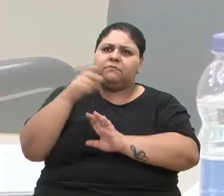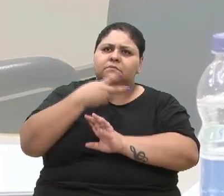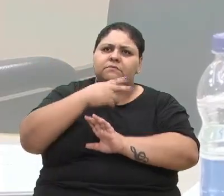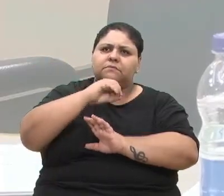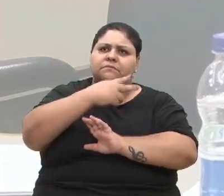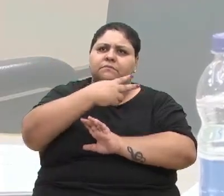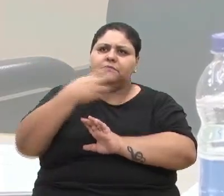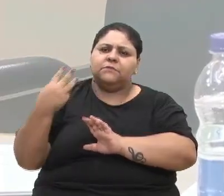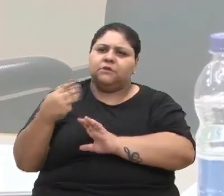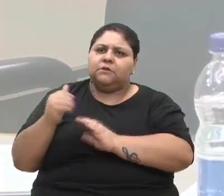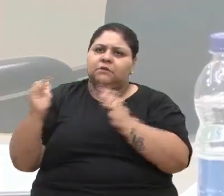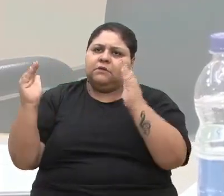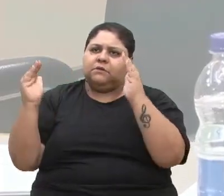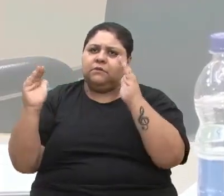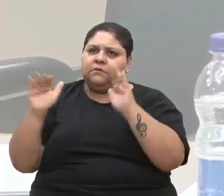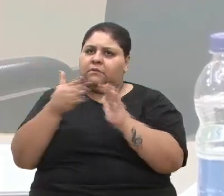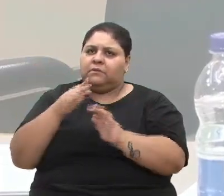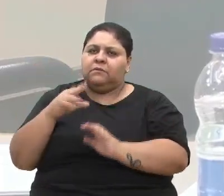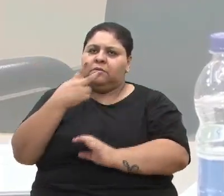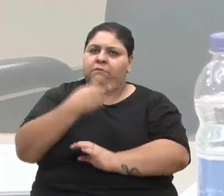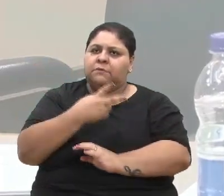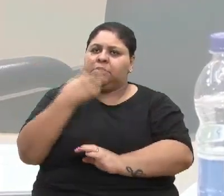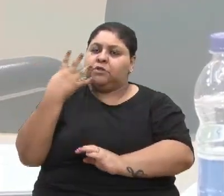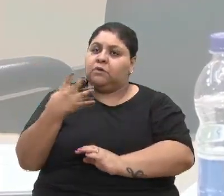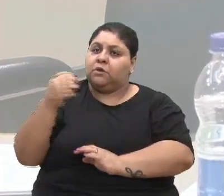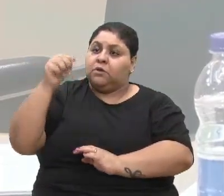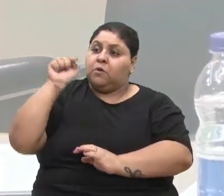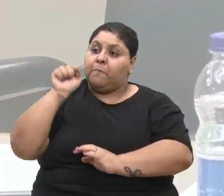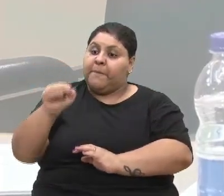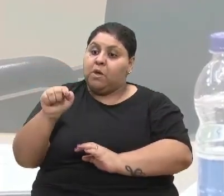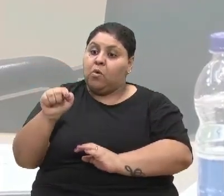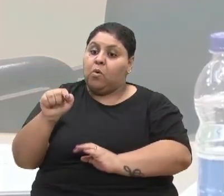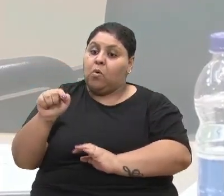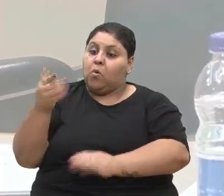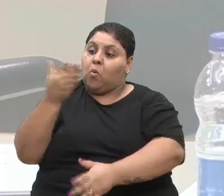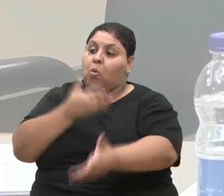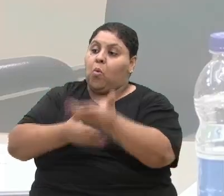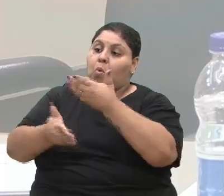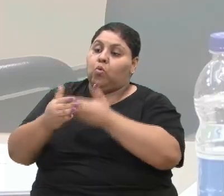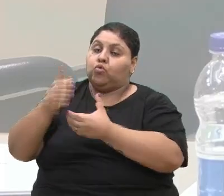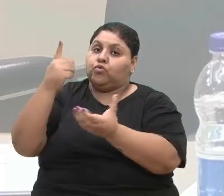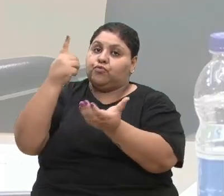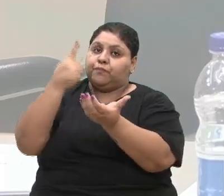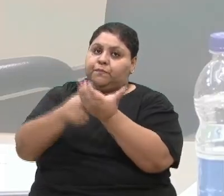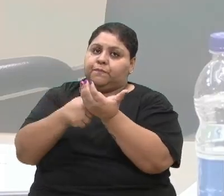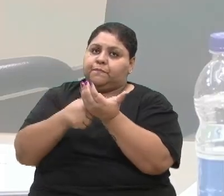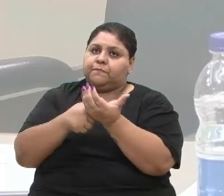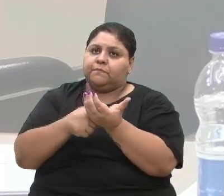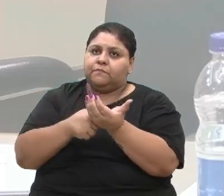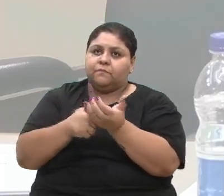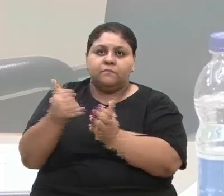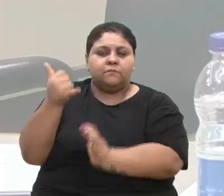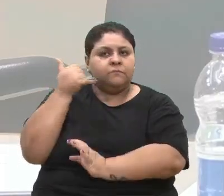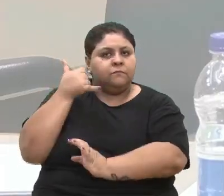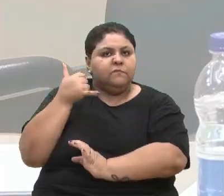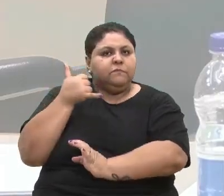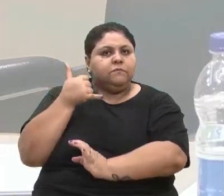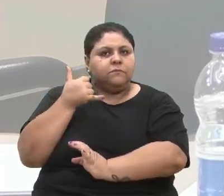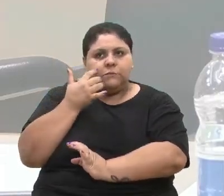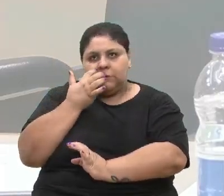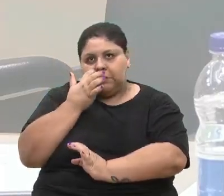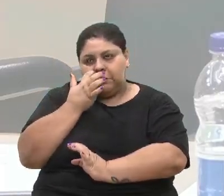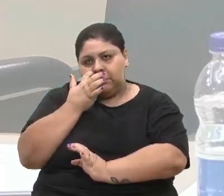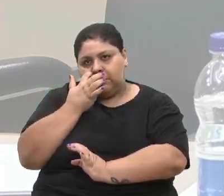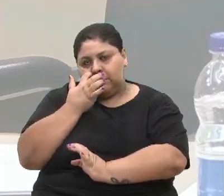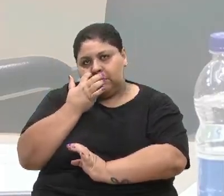2023, na casa de 24 mil consultas marcadas por telefone.